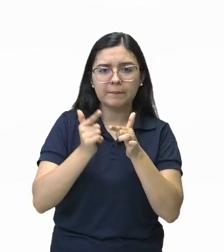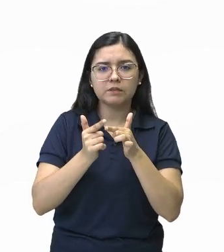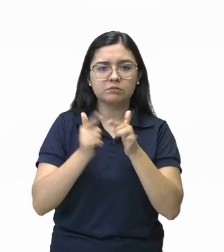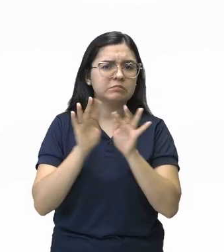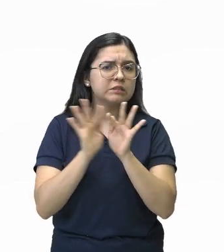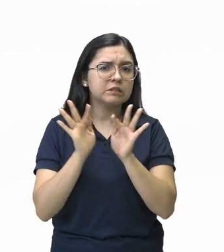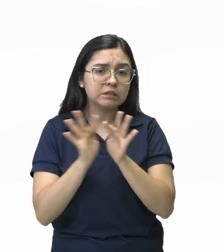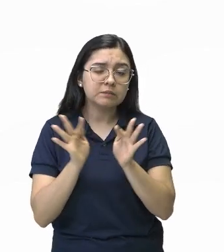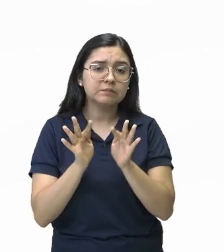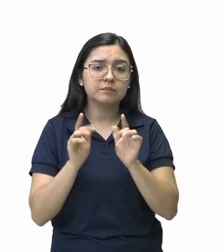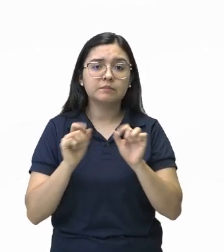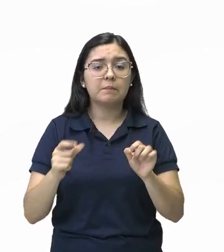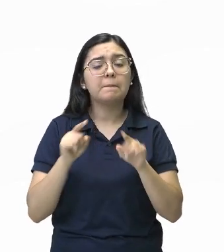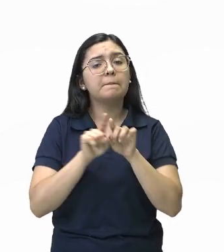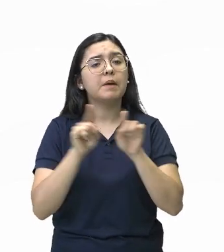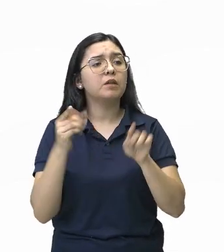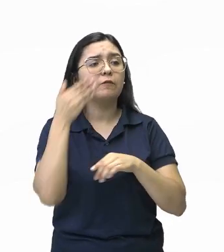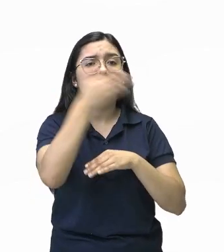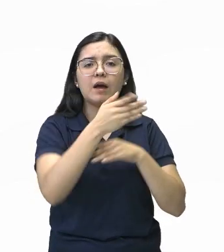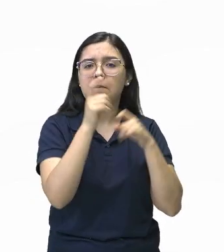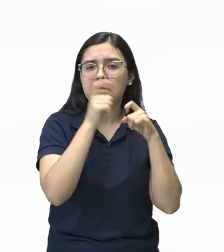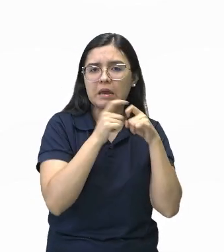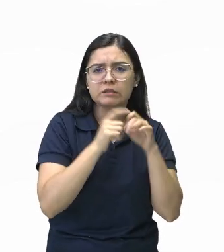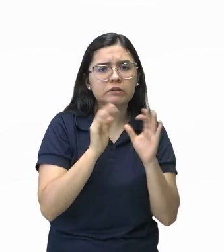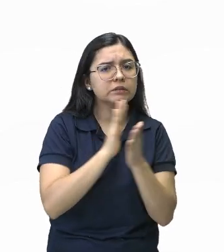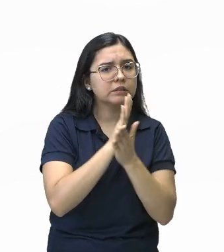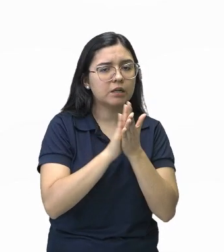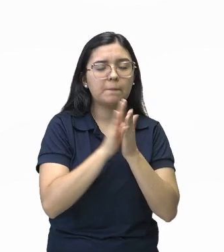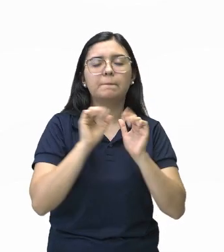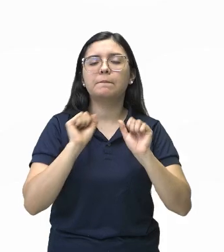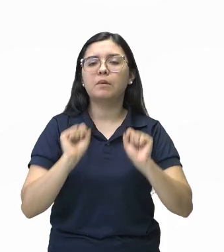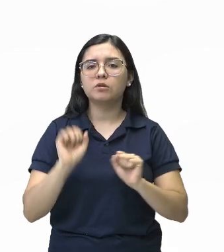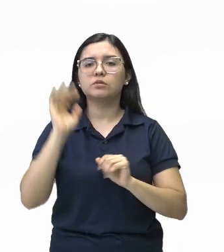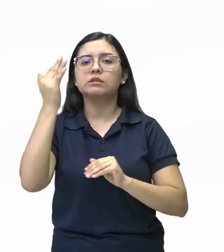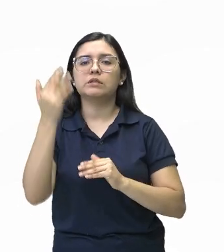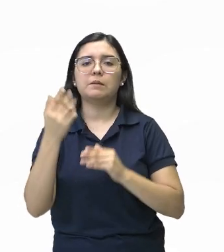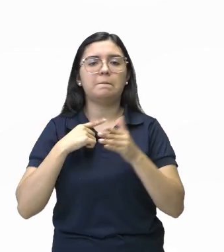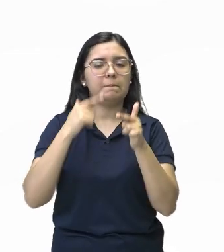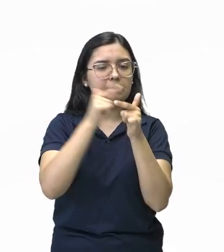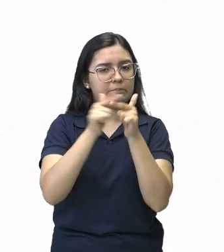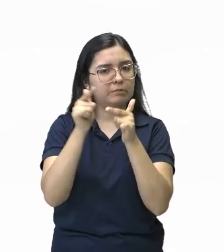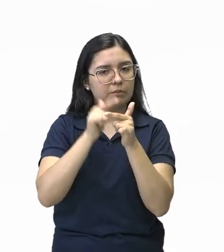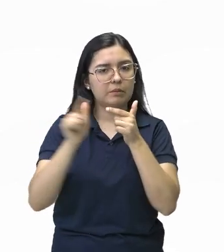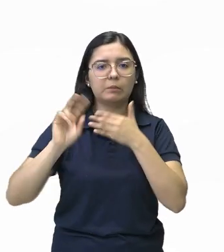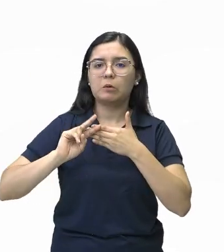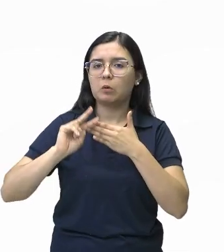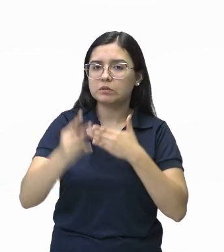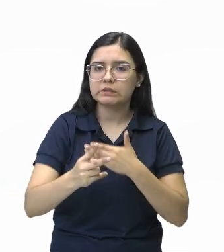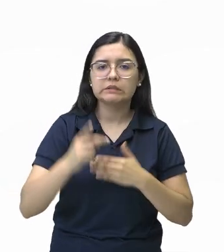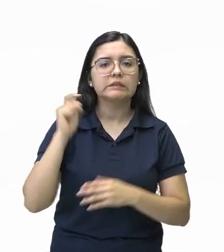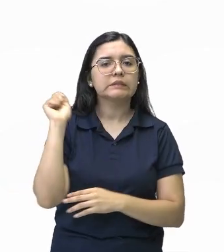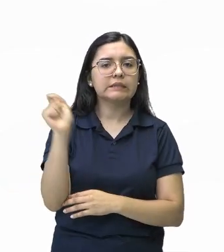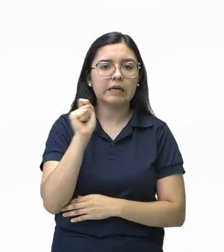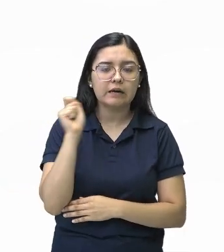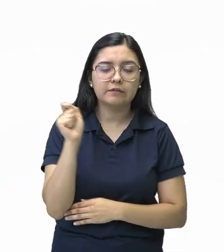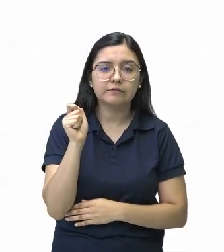menores, sem buscar orientação, também vai acarretar aí em problemas, em consequências bem